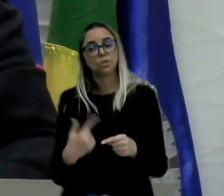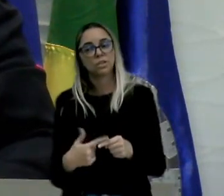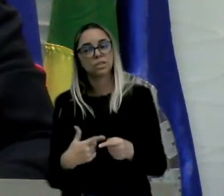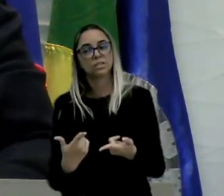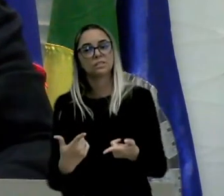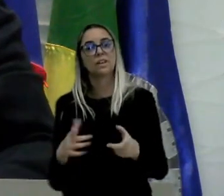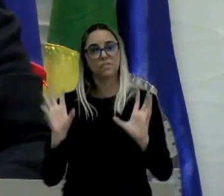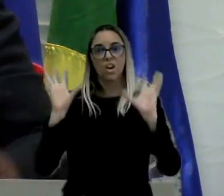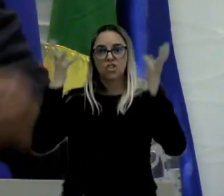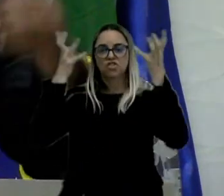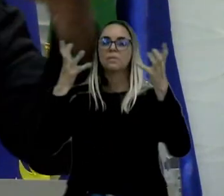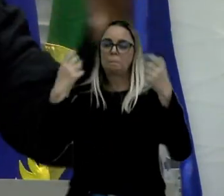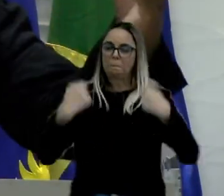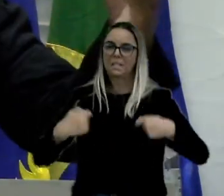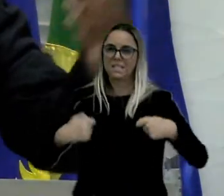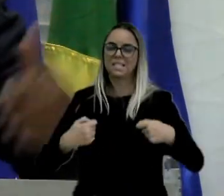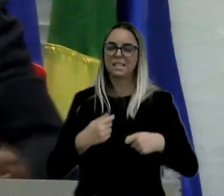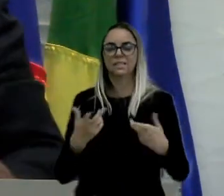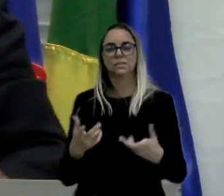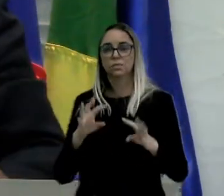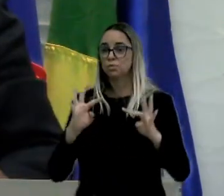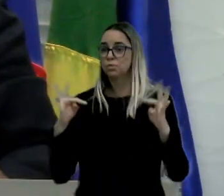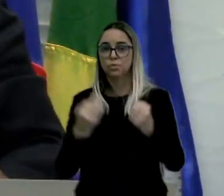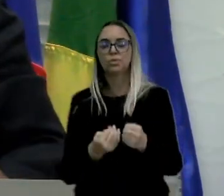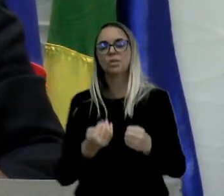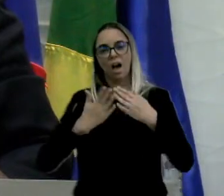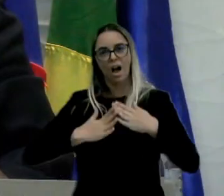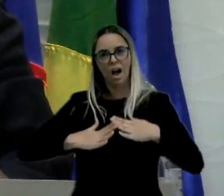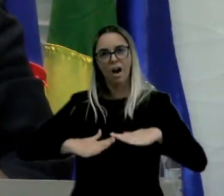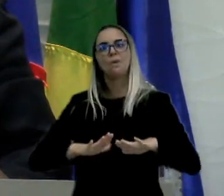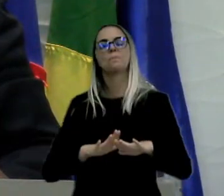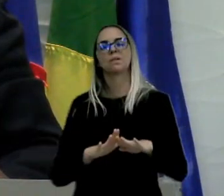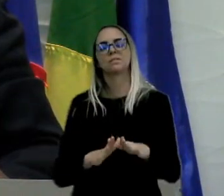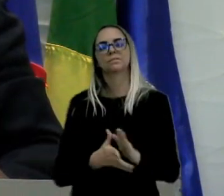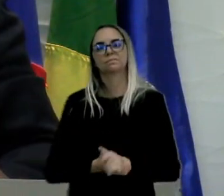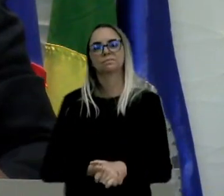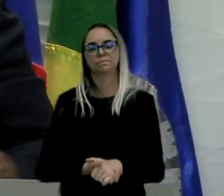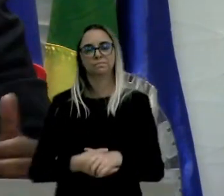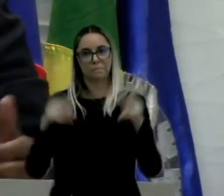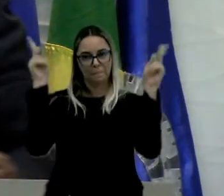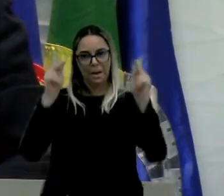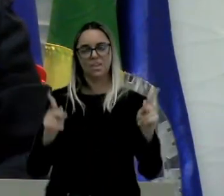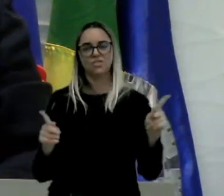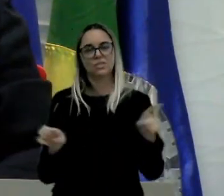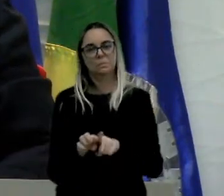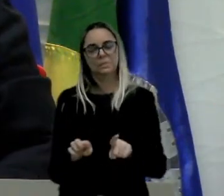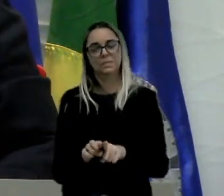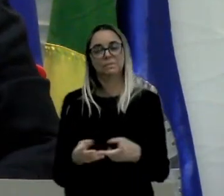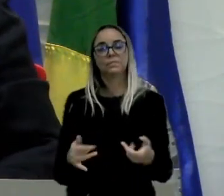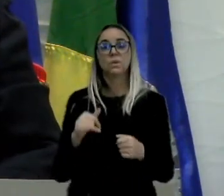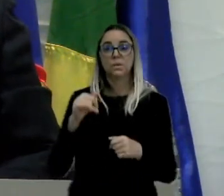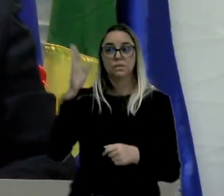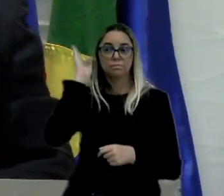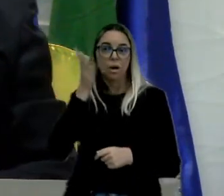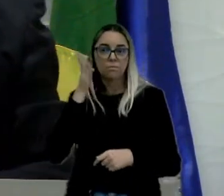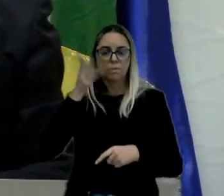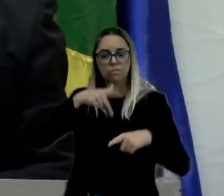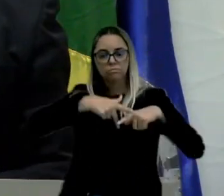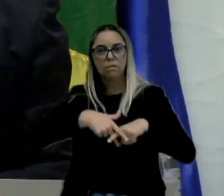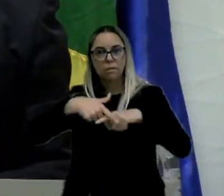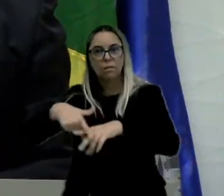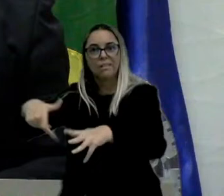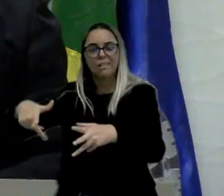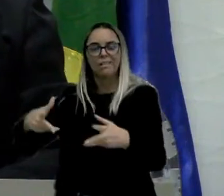dessa festa para que o seja tudo tranquilo e seja tudo na paz Essa corrida ela é